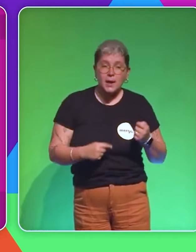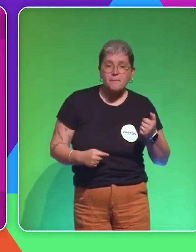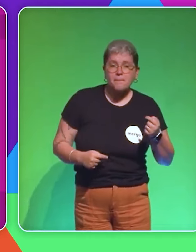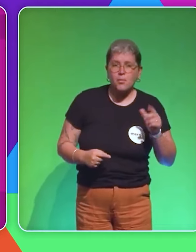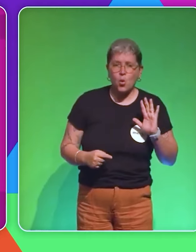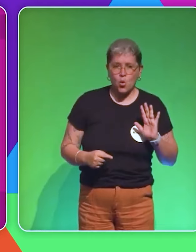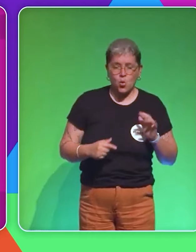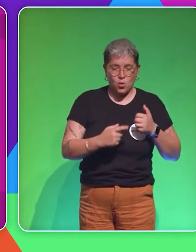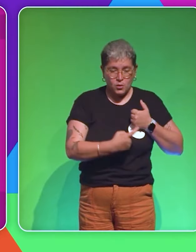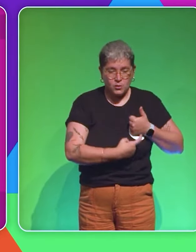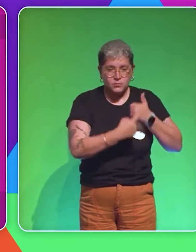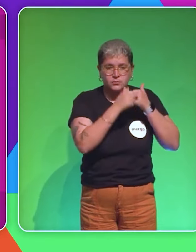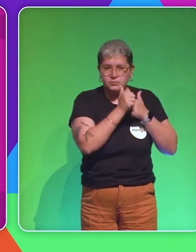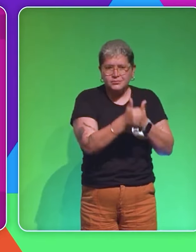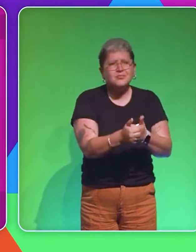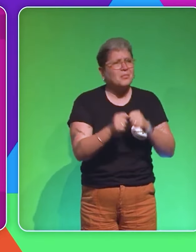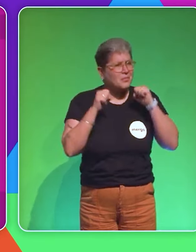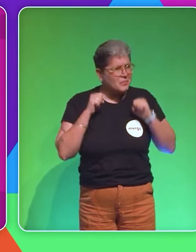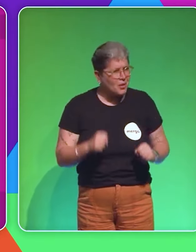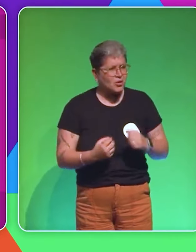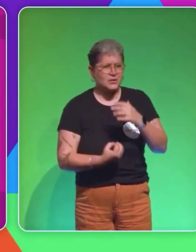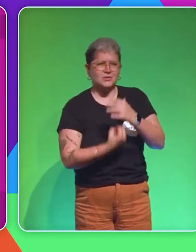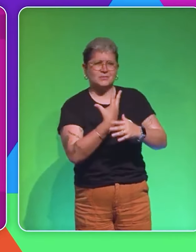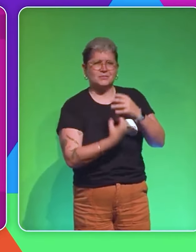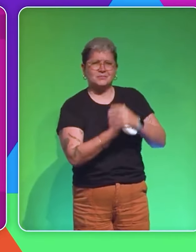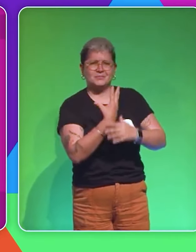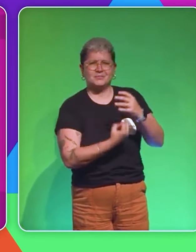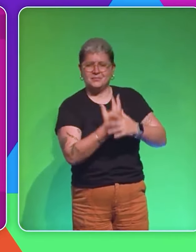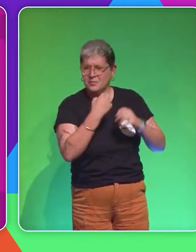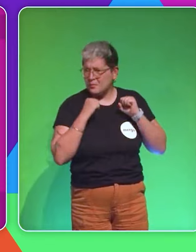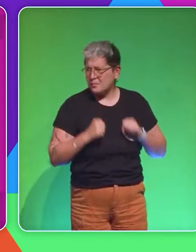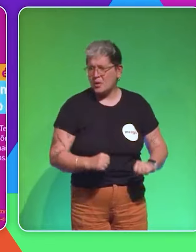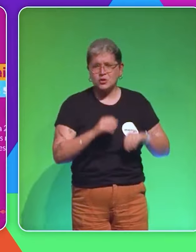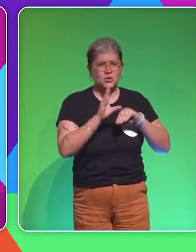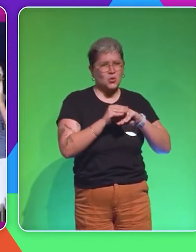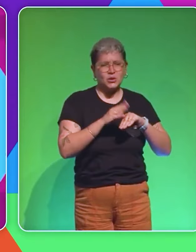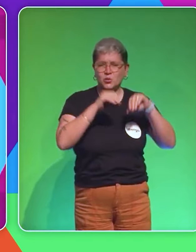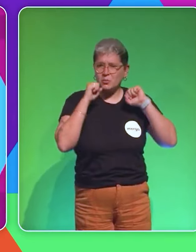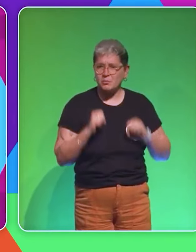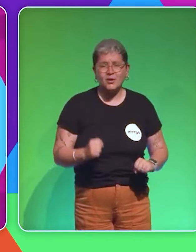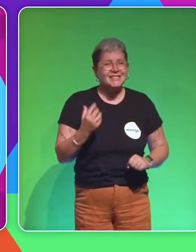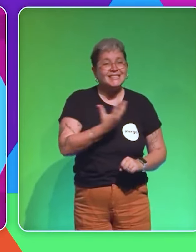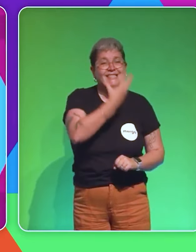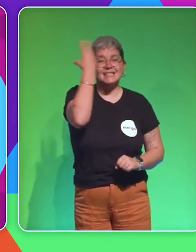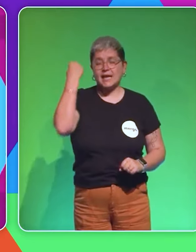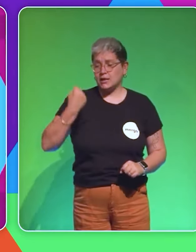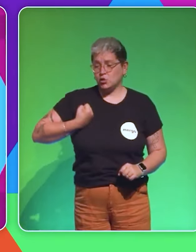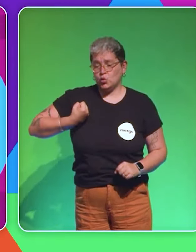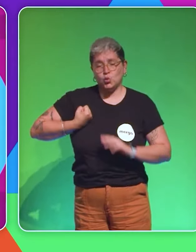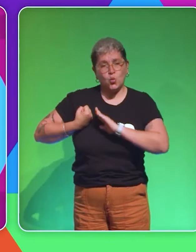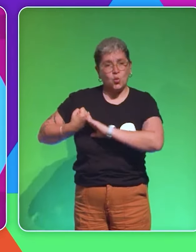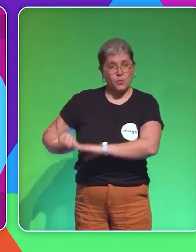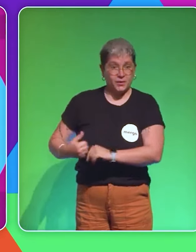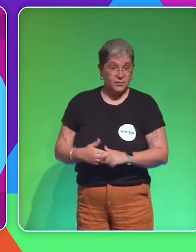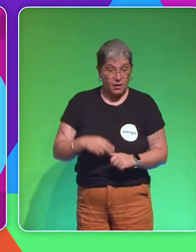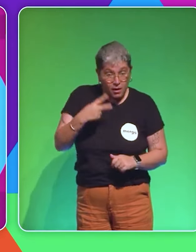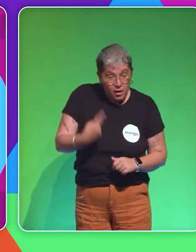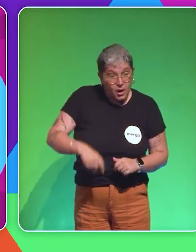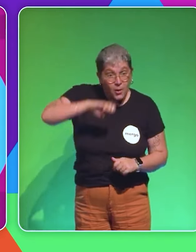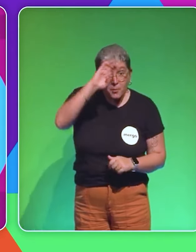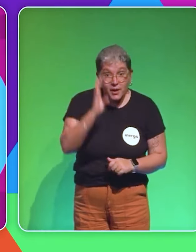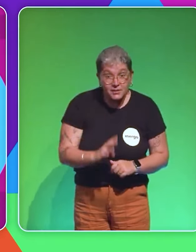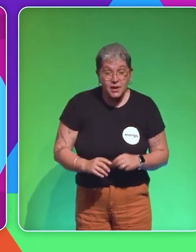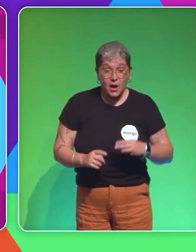vocês podem produzir conteúdo de boa não tem problema não tá bom não se apeguem somente a números o Brasil é o terceiro maior